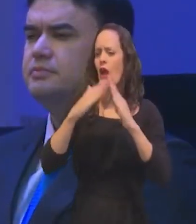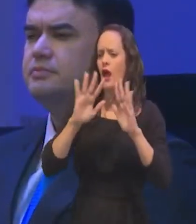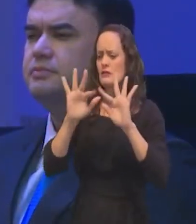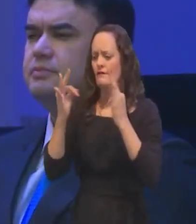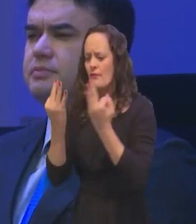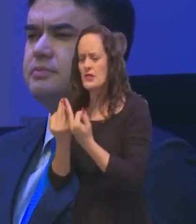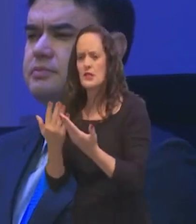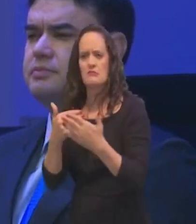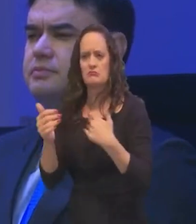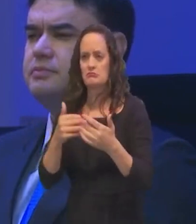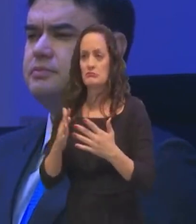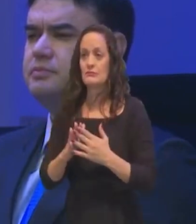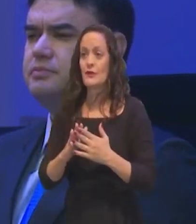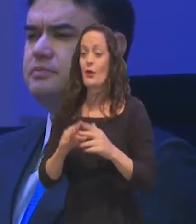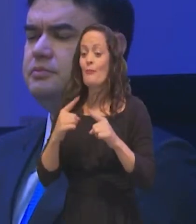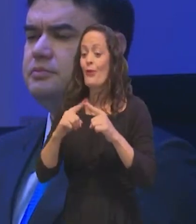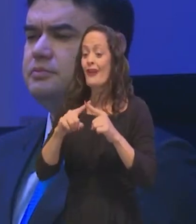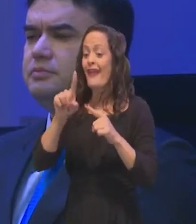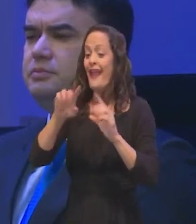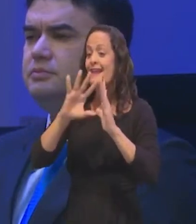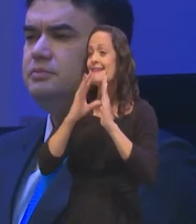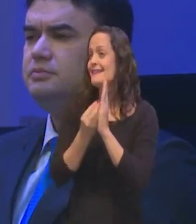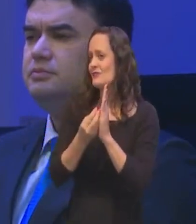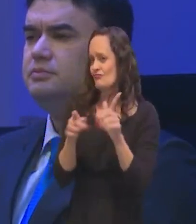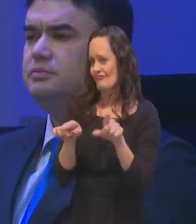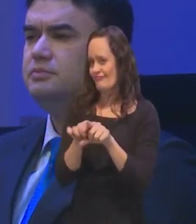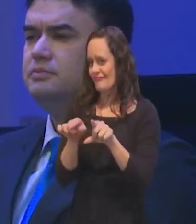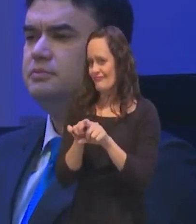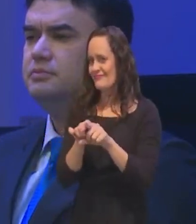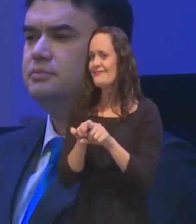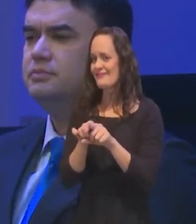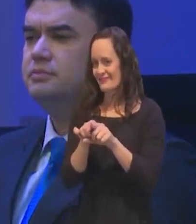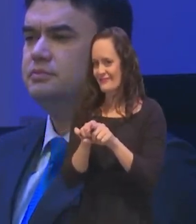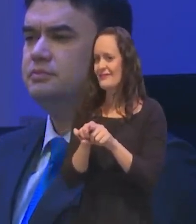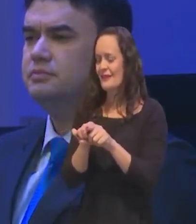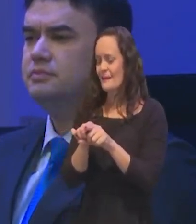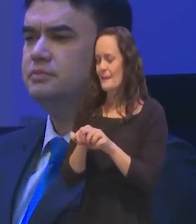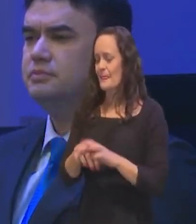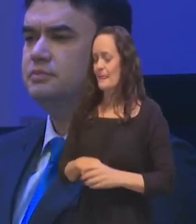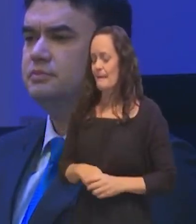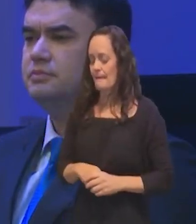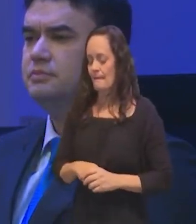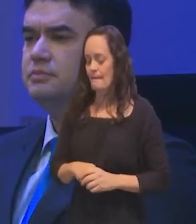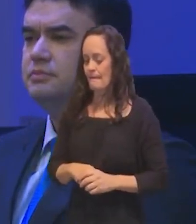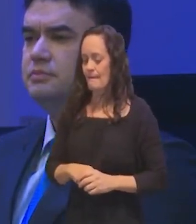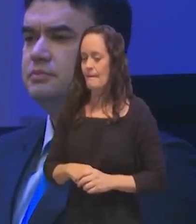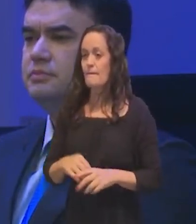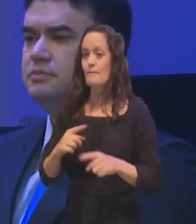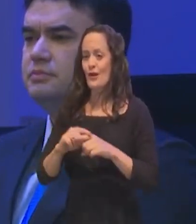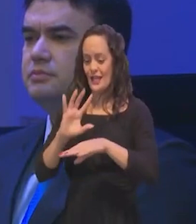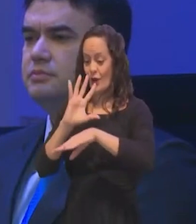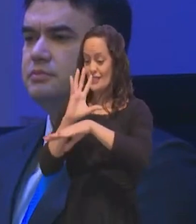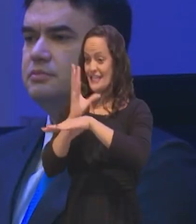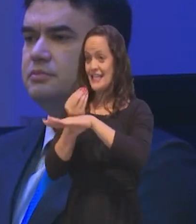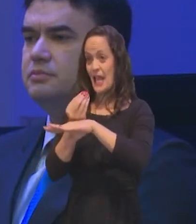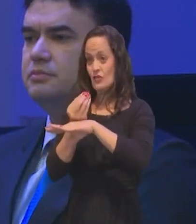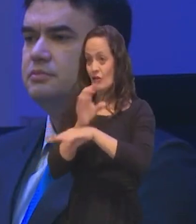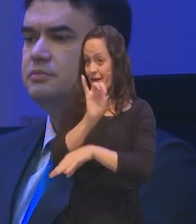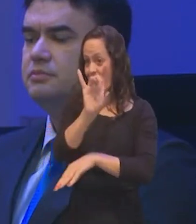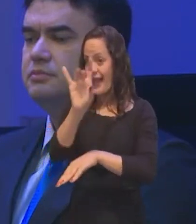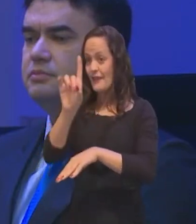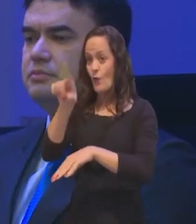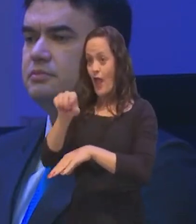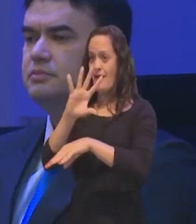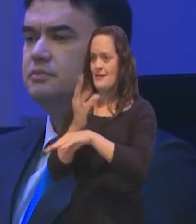Até porque o conceito de igreja também passa pela questão da individualidade. Somos templos do Espírito